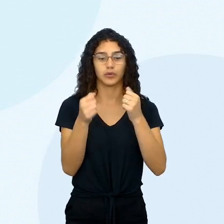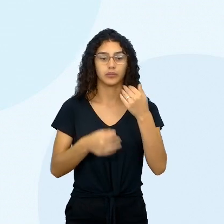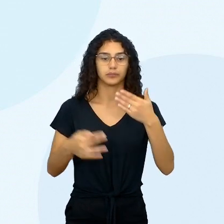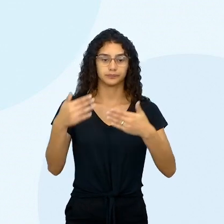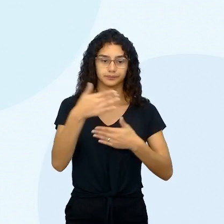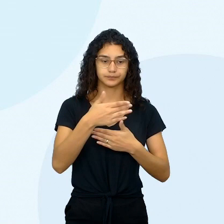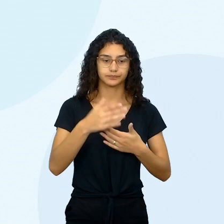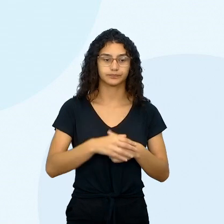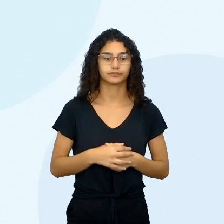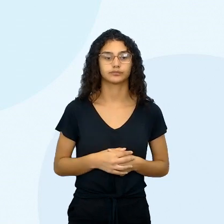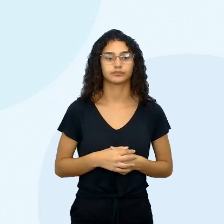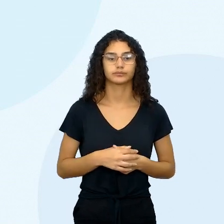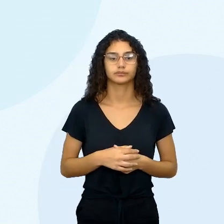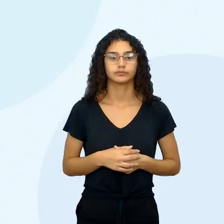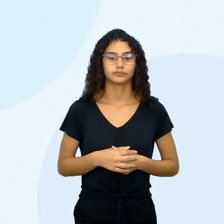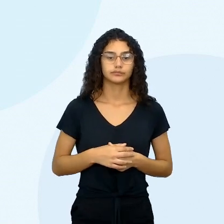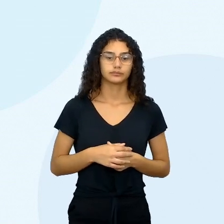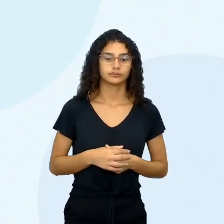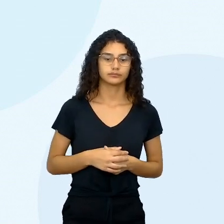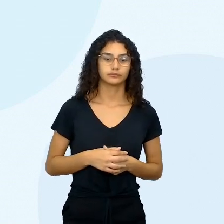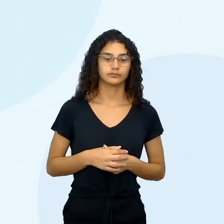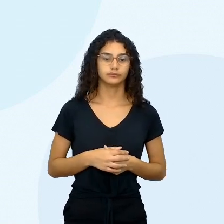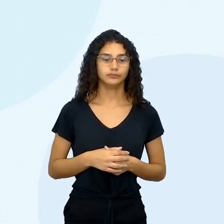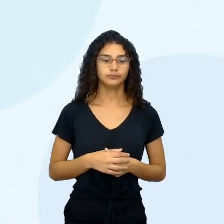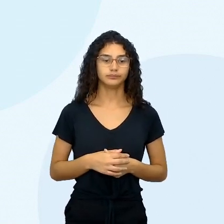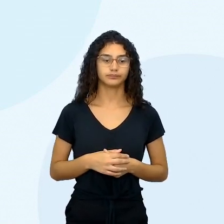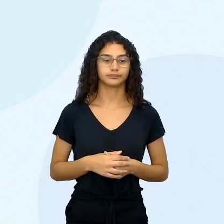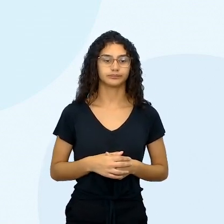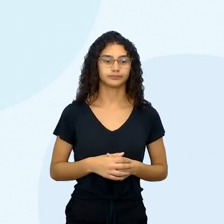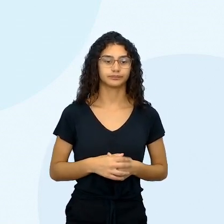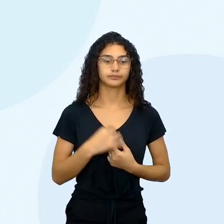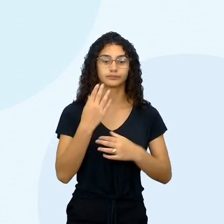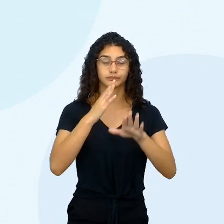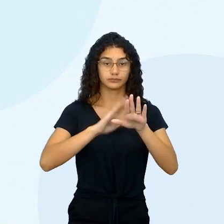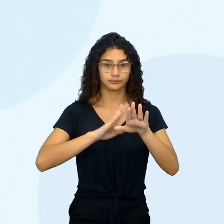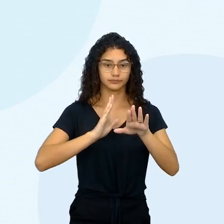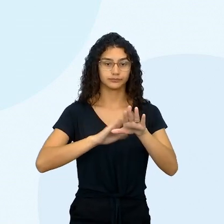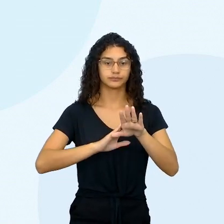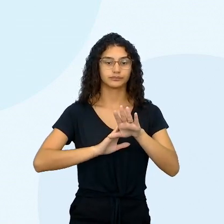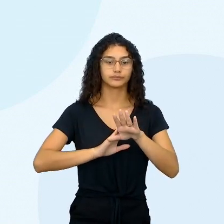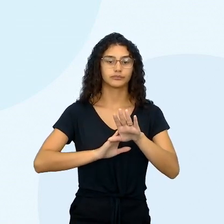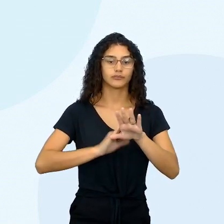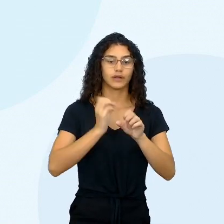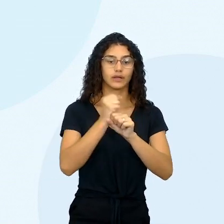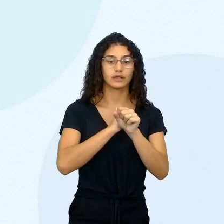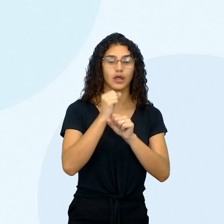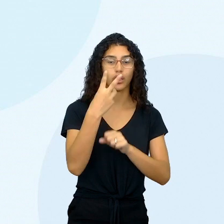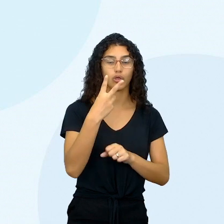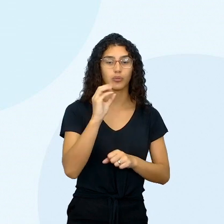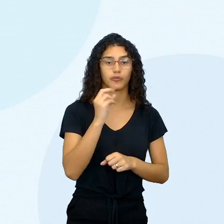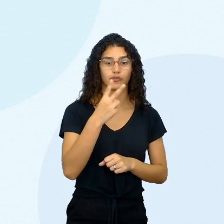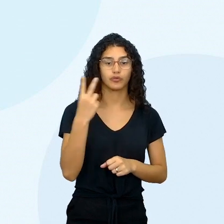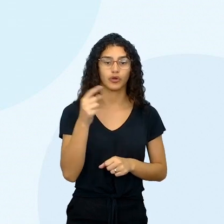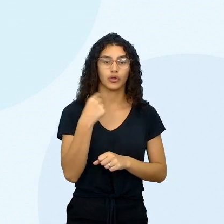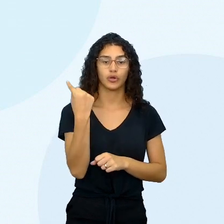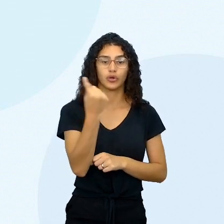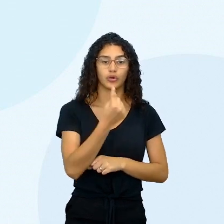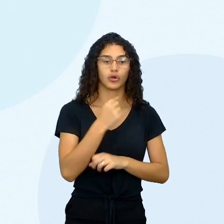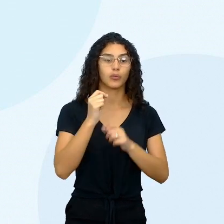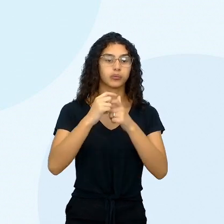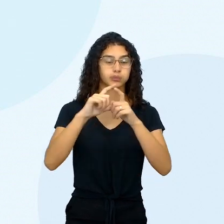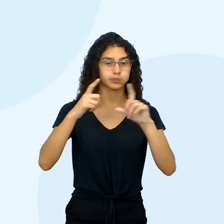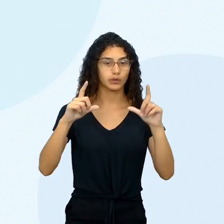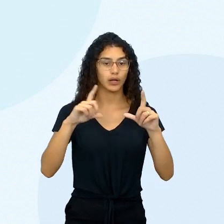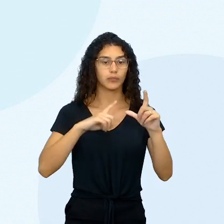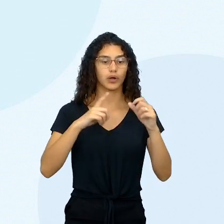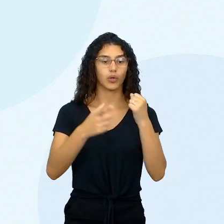para a próxima apresentação? Então, o que que a gente vai fazer nesse ano de 2022? A gente vai ampliar um